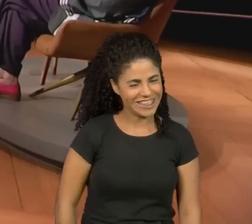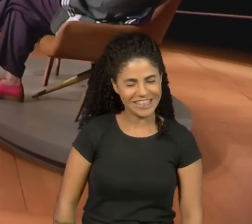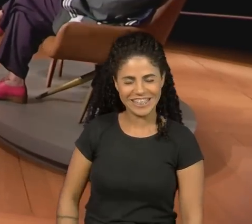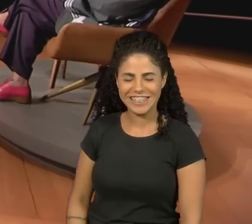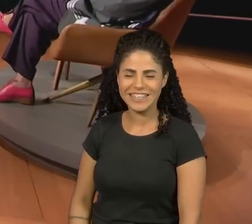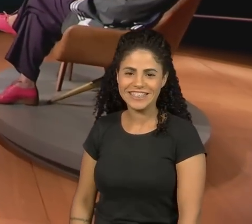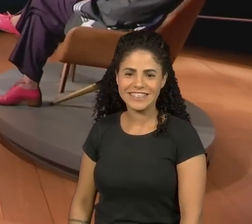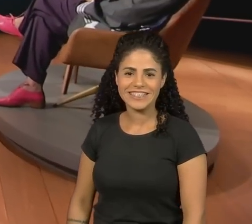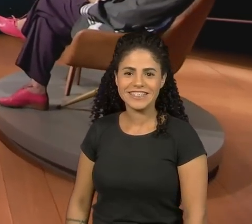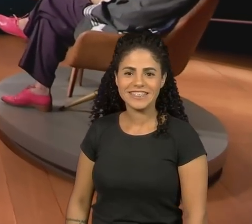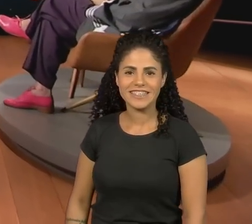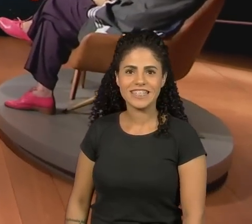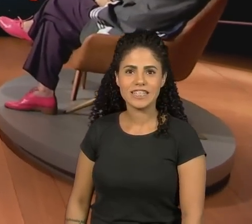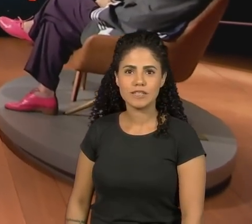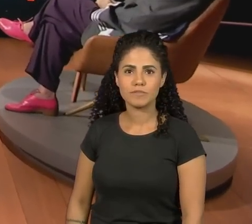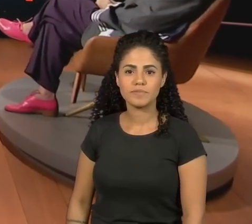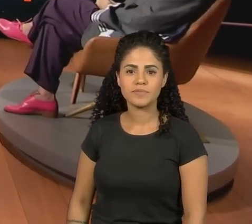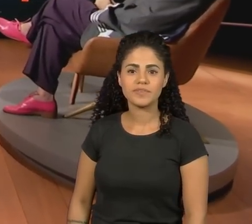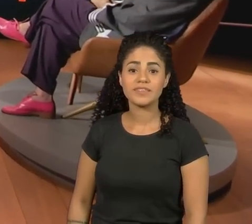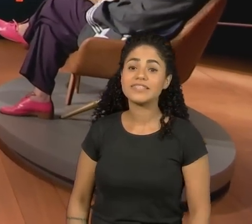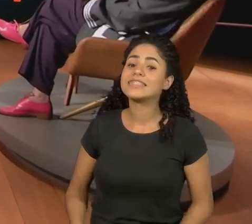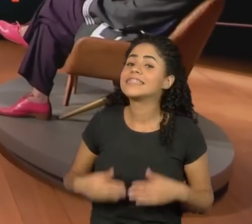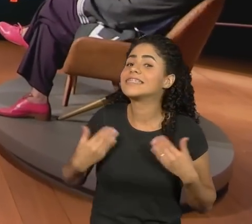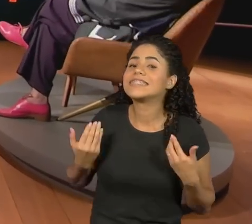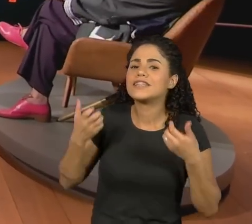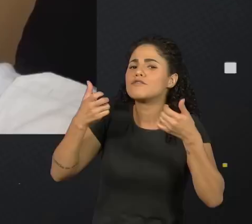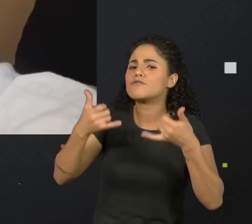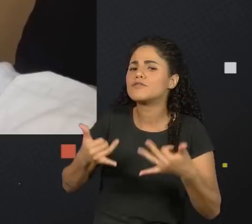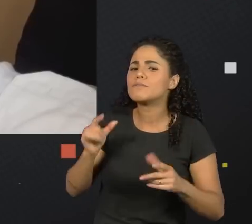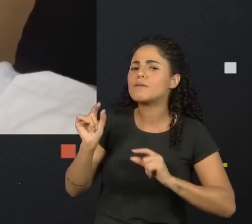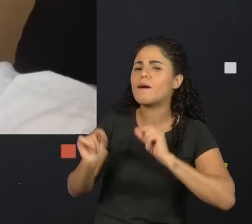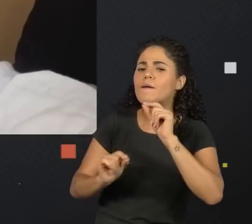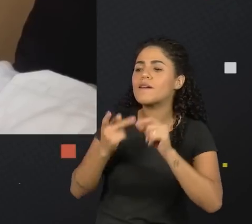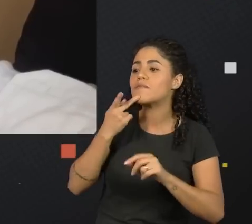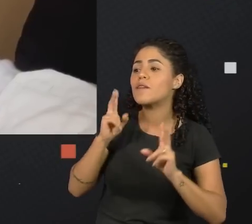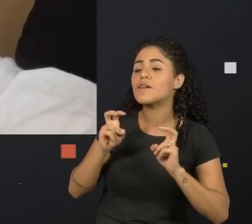só. Bom, o que dizer de Fajala?